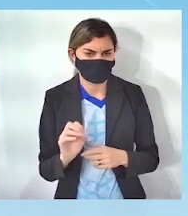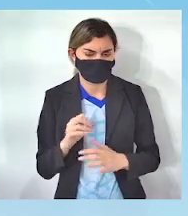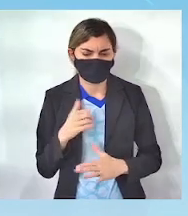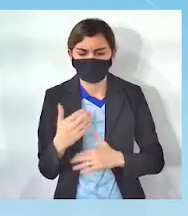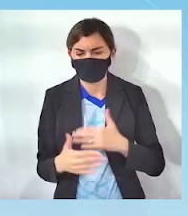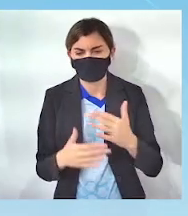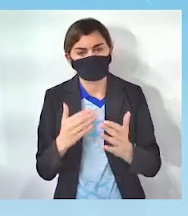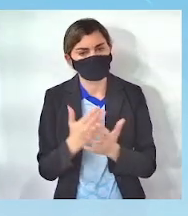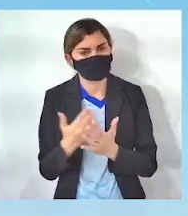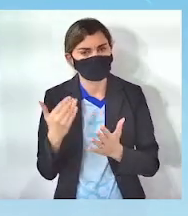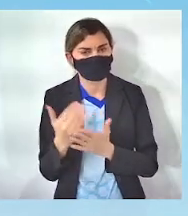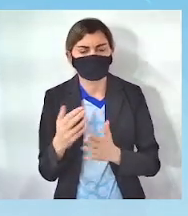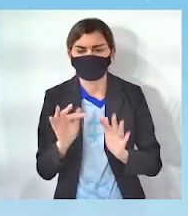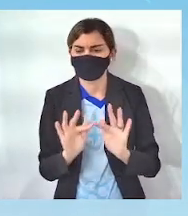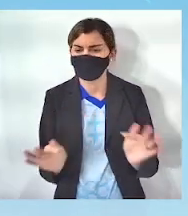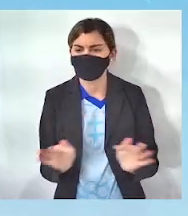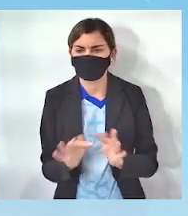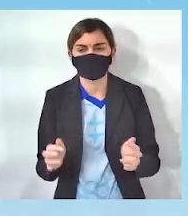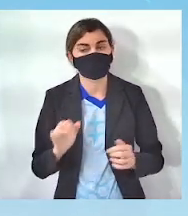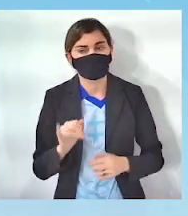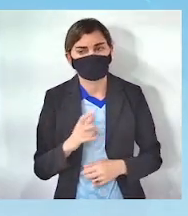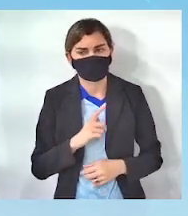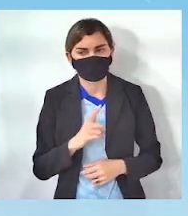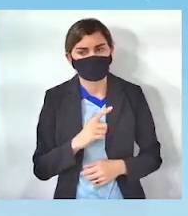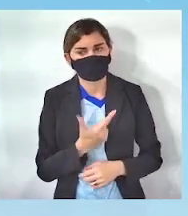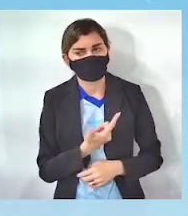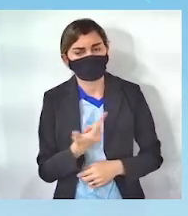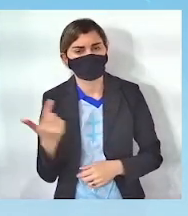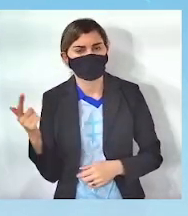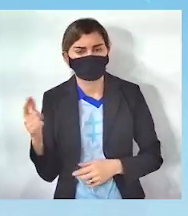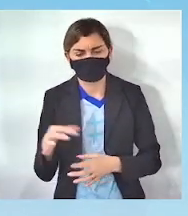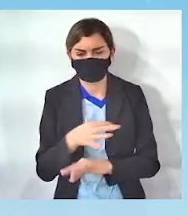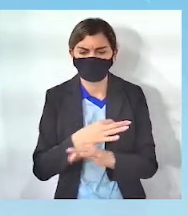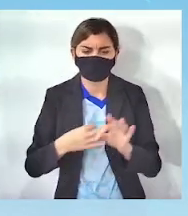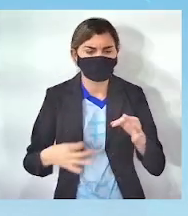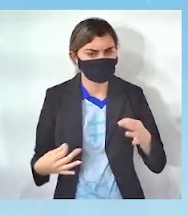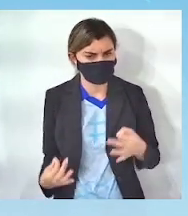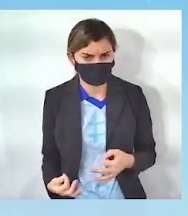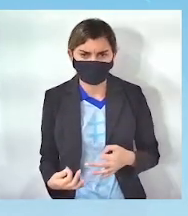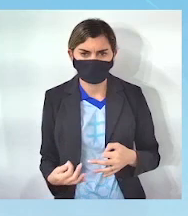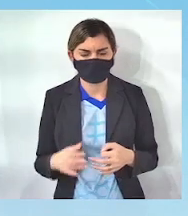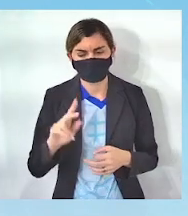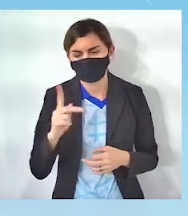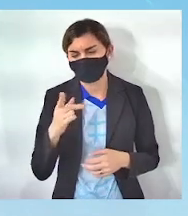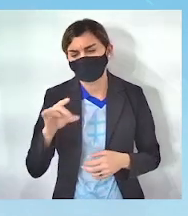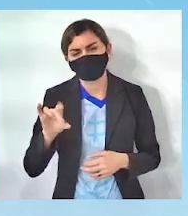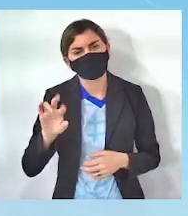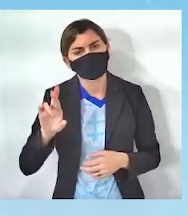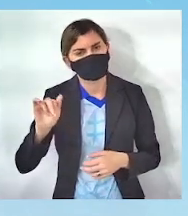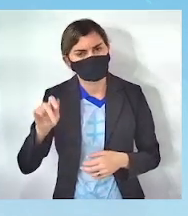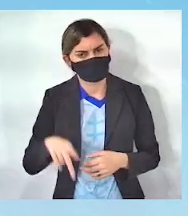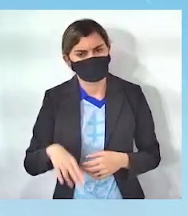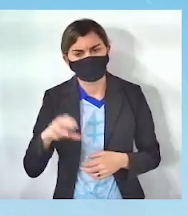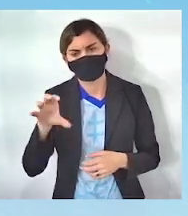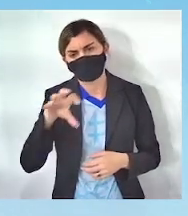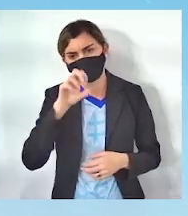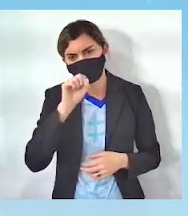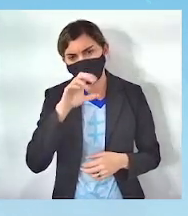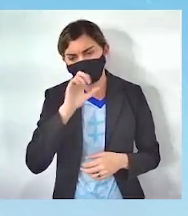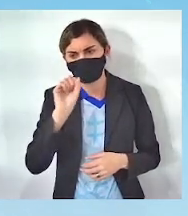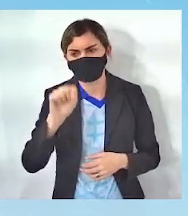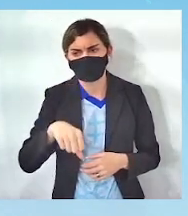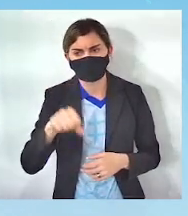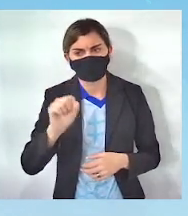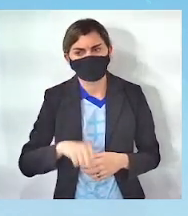mais simples possível. Se existir uma outra molécula formada por hidrogênio e oxigênio, aí sim